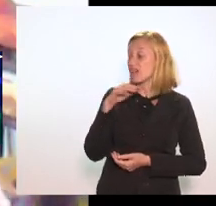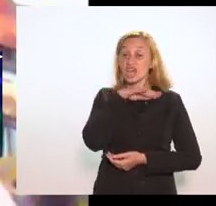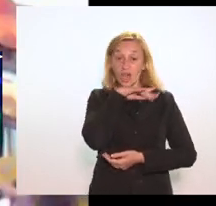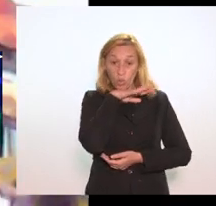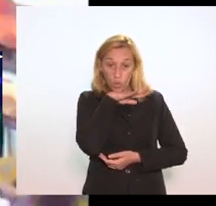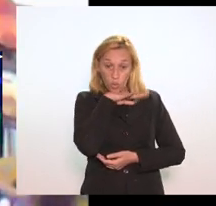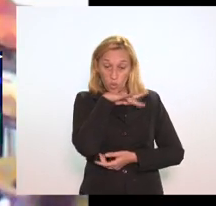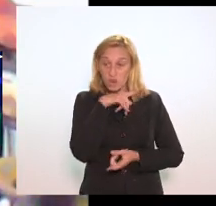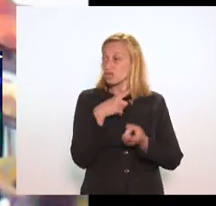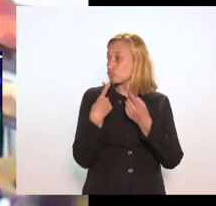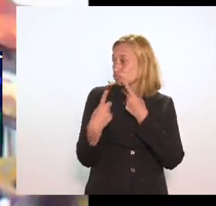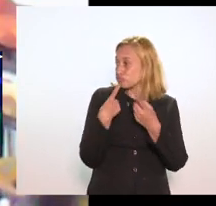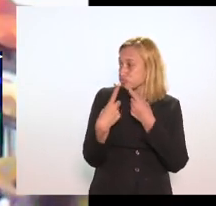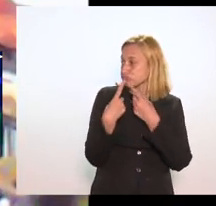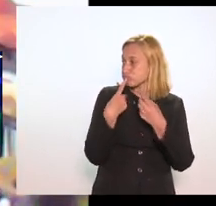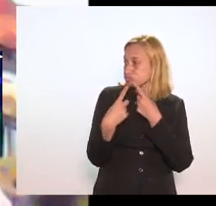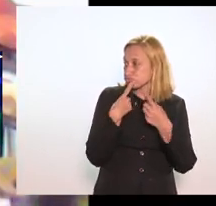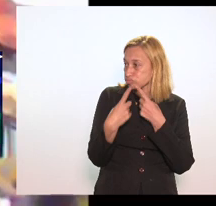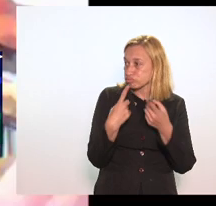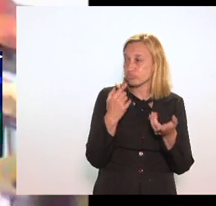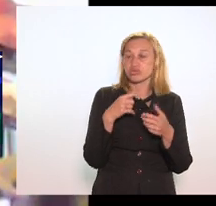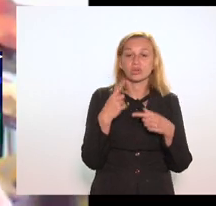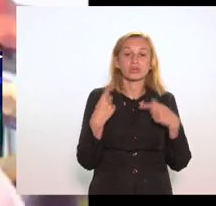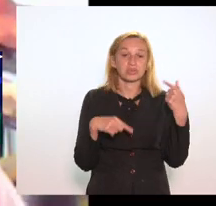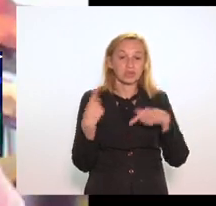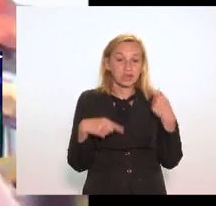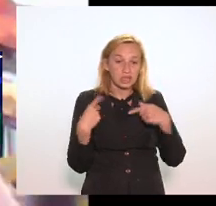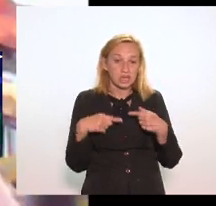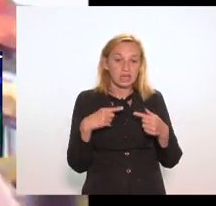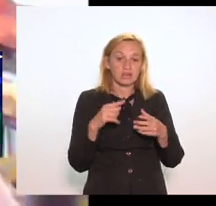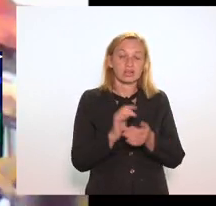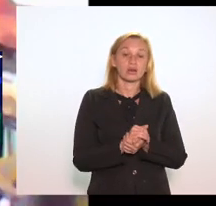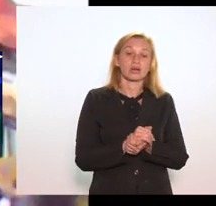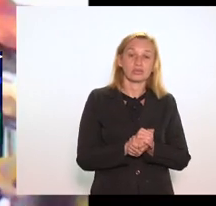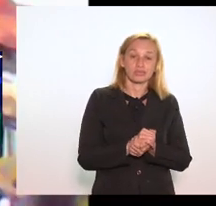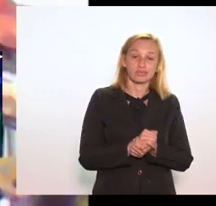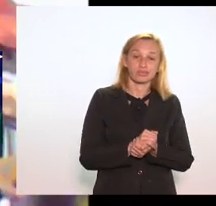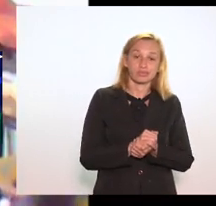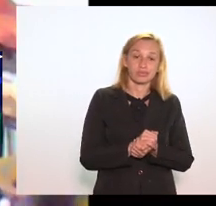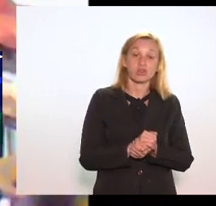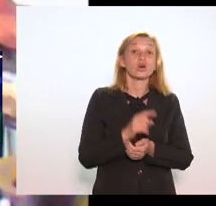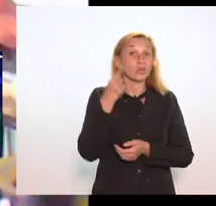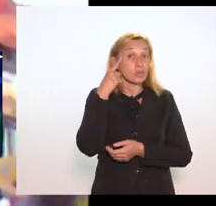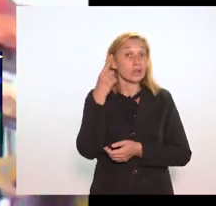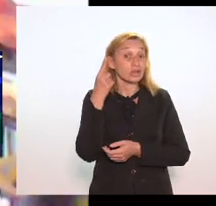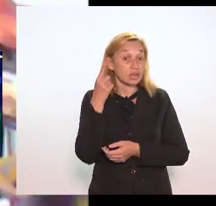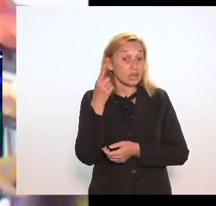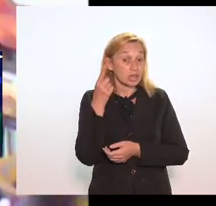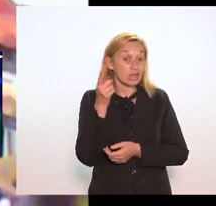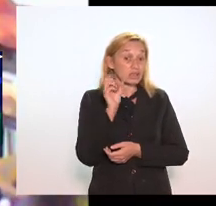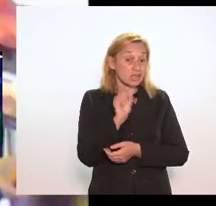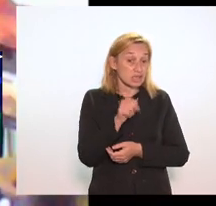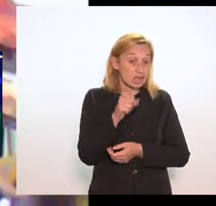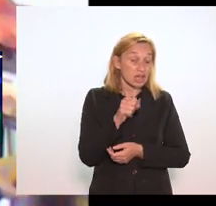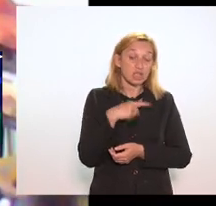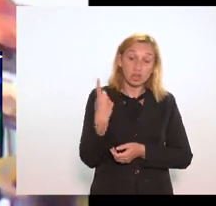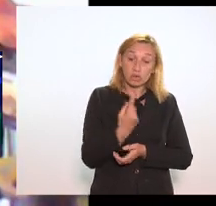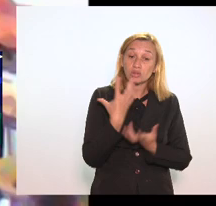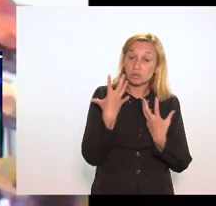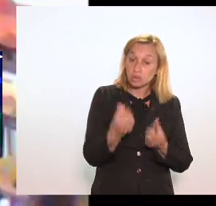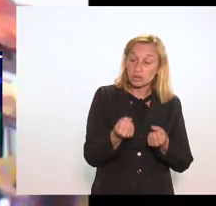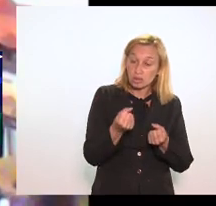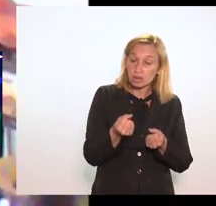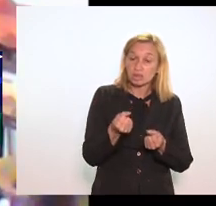esse debate ser politizado é muito ruim assim me abastecer polarizado o ideal é que a gente conseguisse